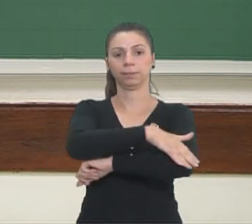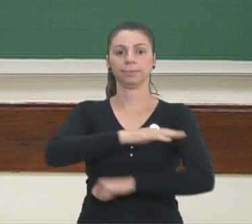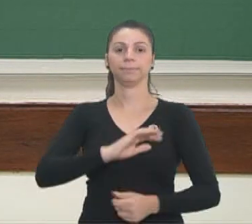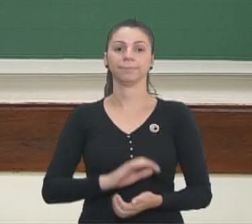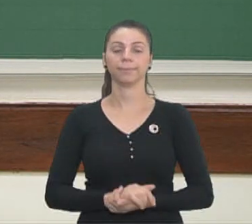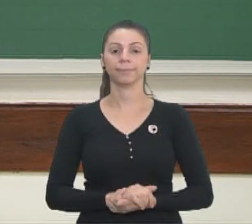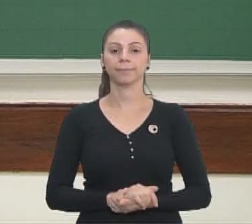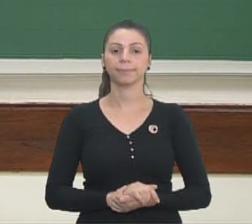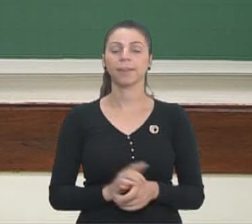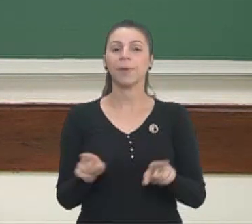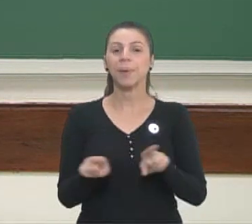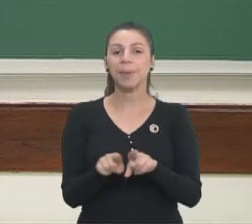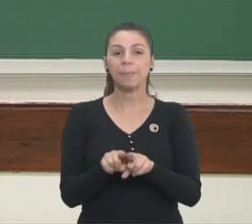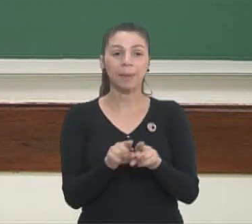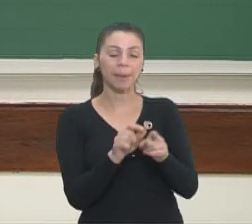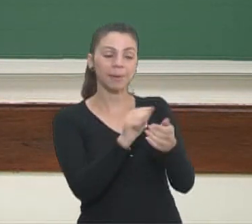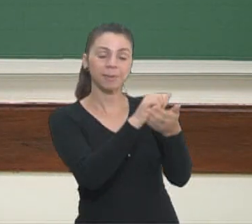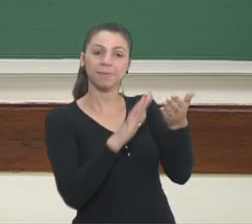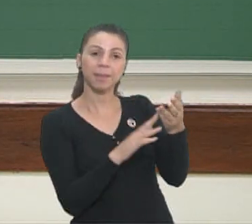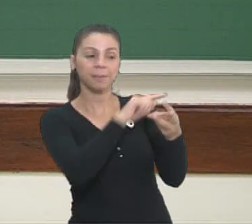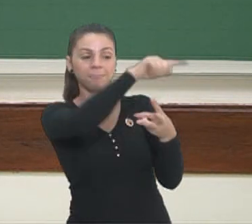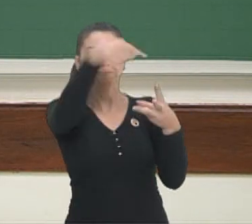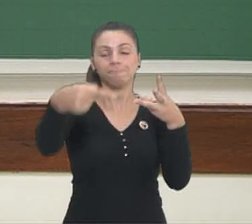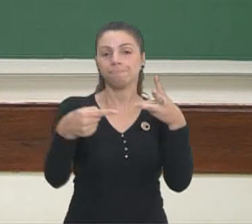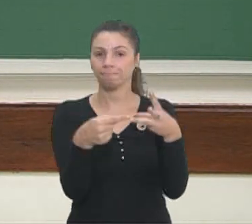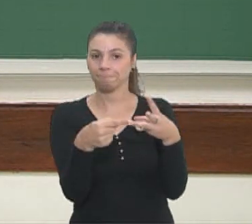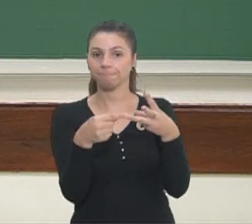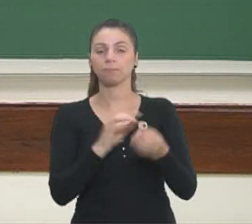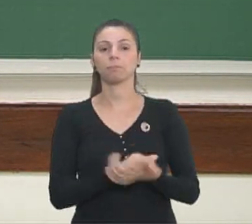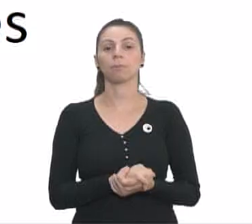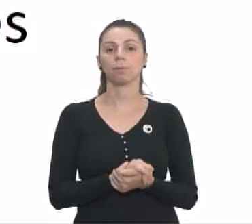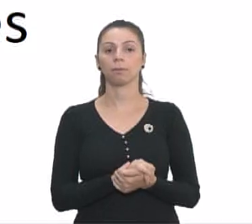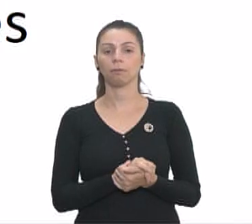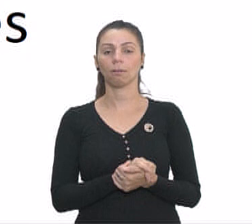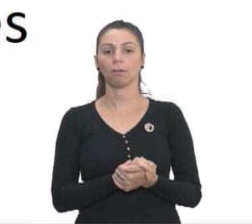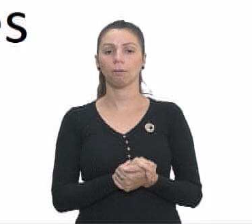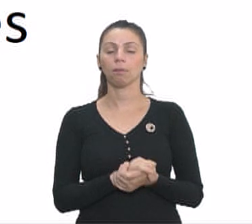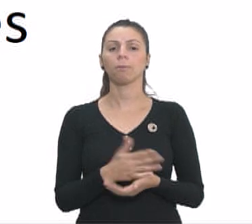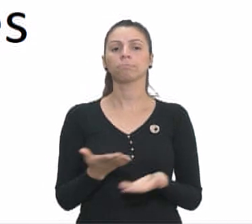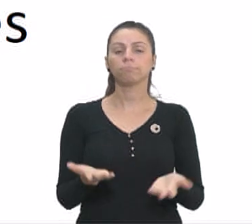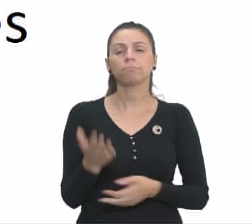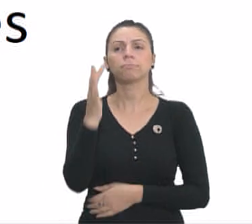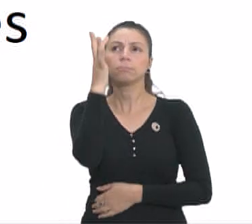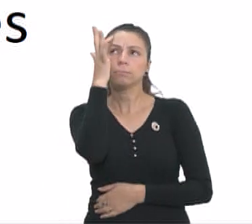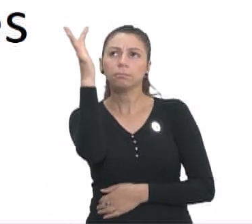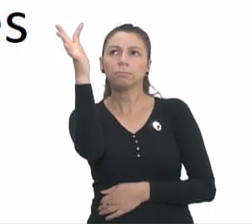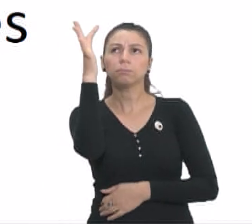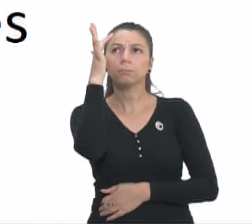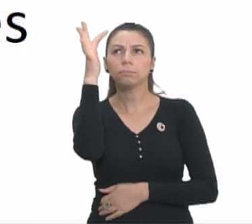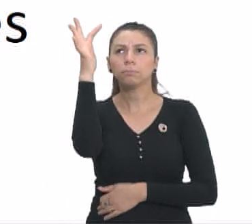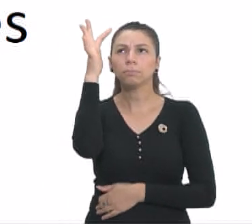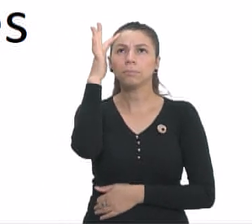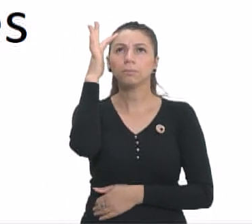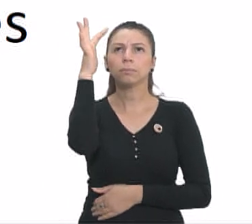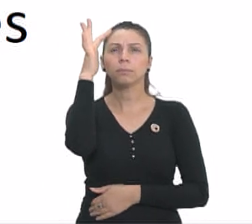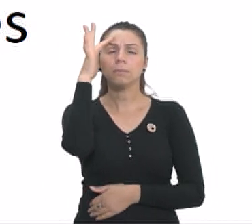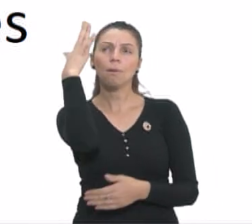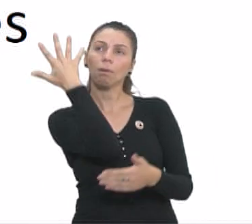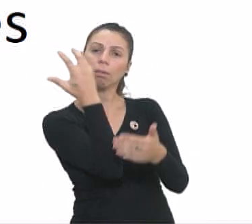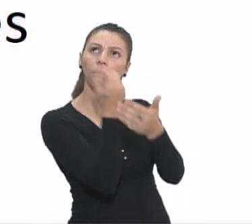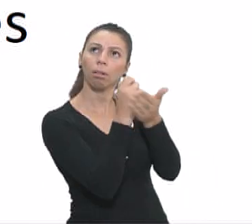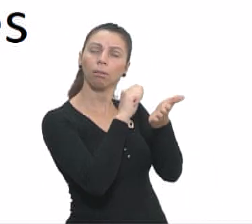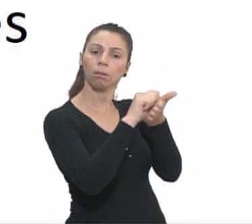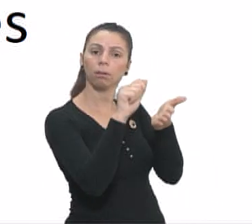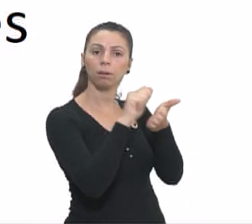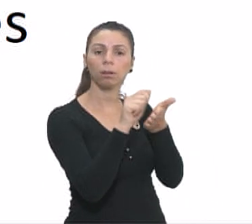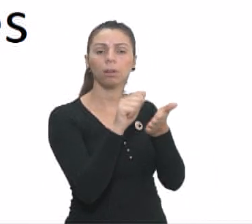Vamos ao exercício 3. Faça uma reflexão e escreva os motivos sobre a